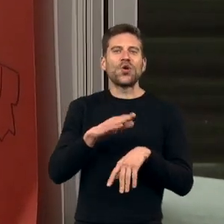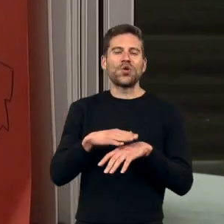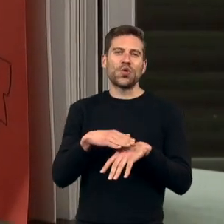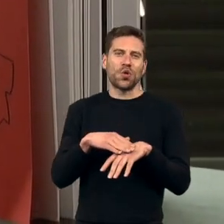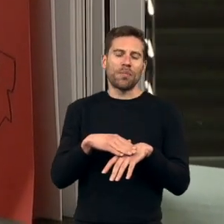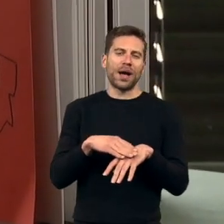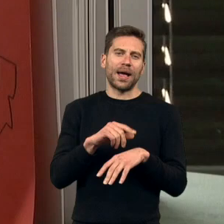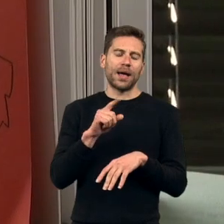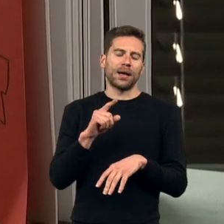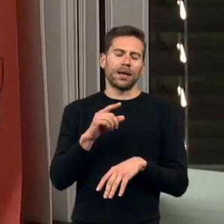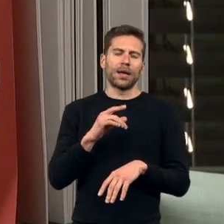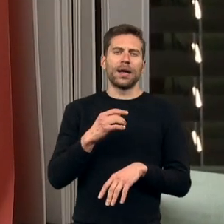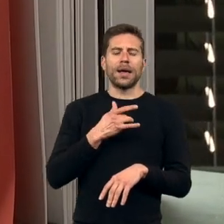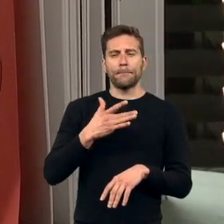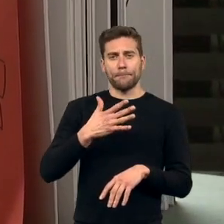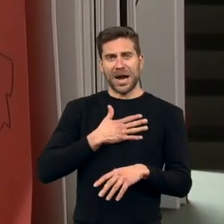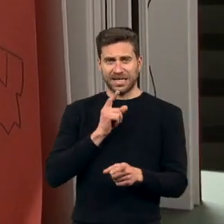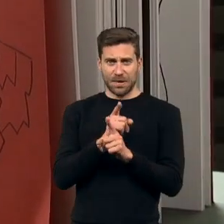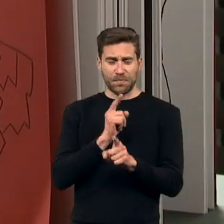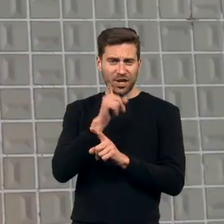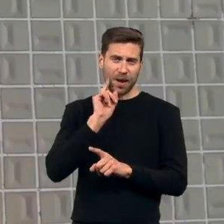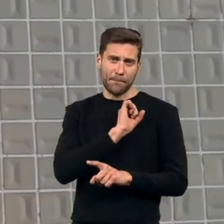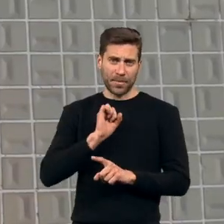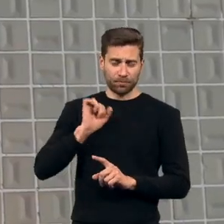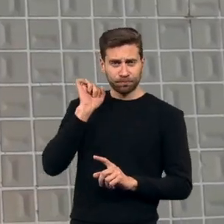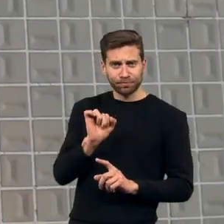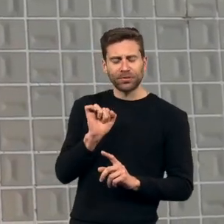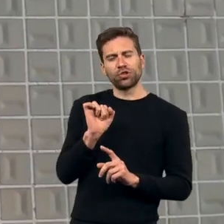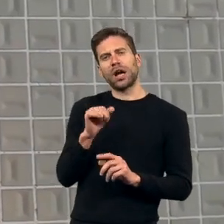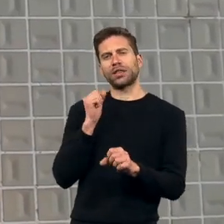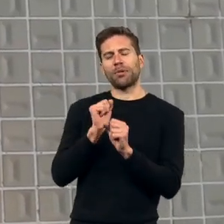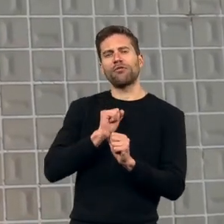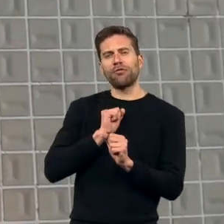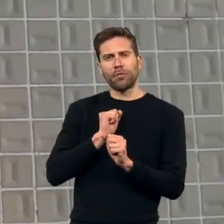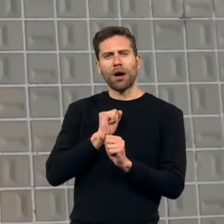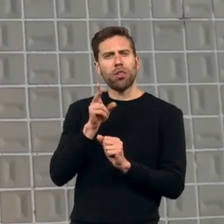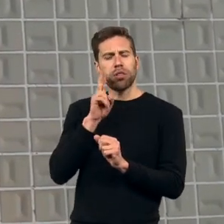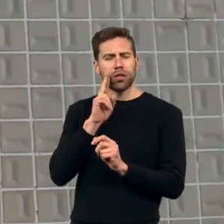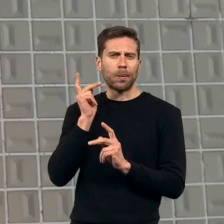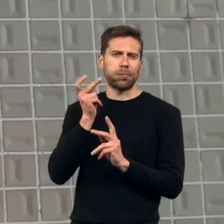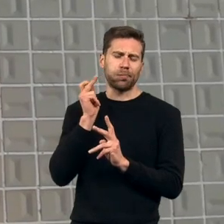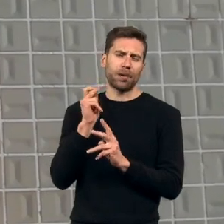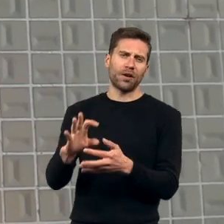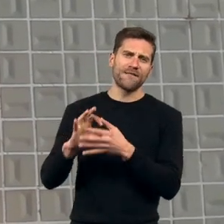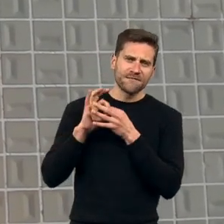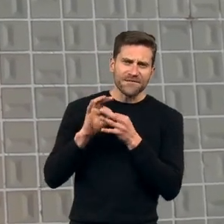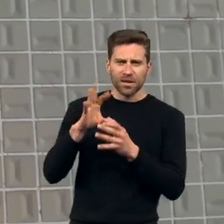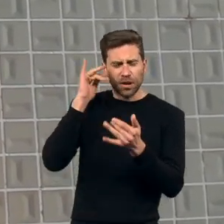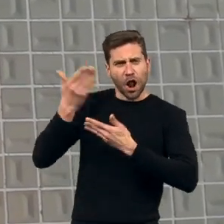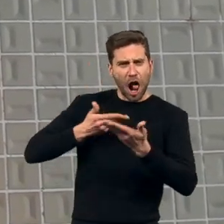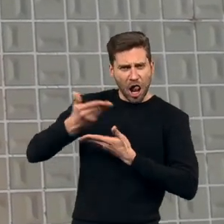Xerefé, acompanha o meu trabalho há muitos anos e com grande entusiasmo. Nós somos muito cúmplices, trocamos